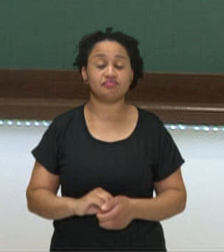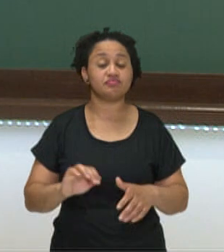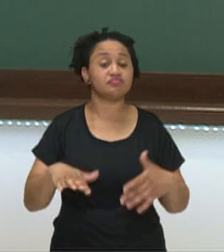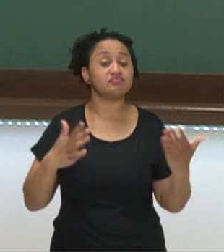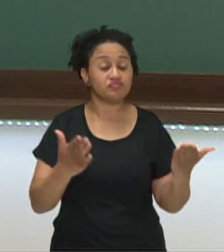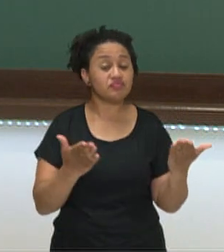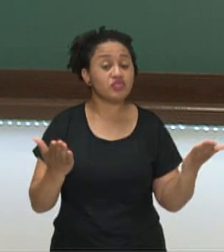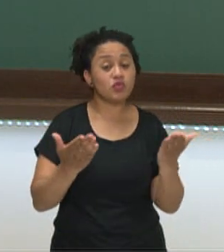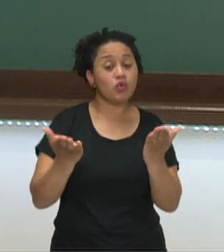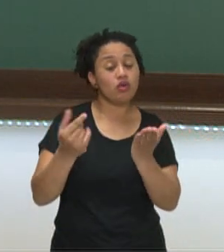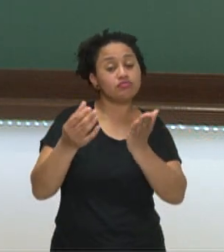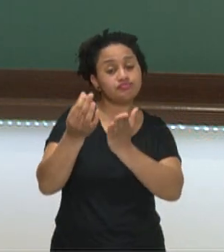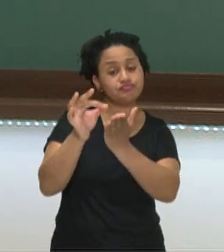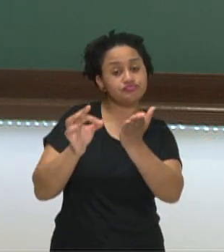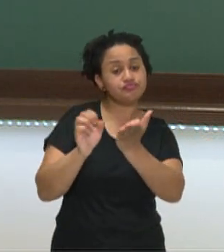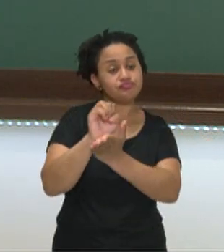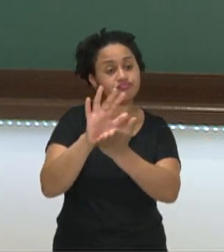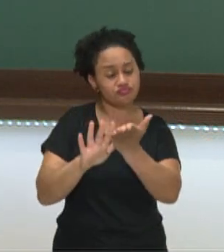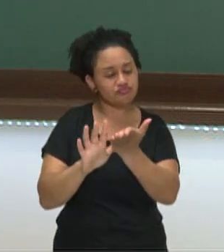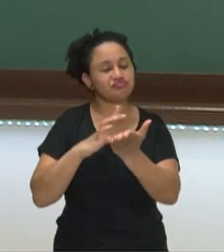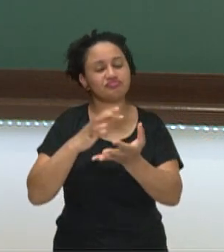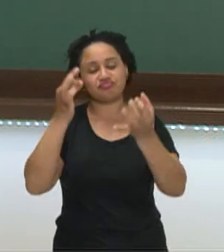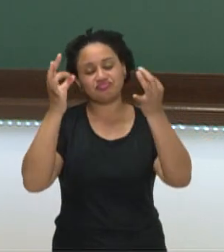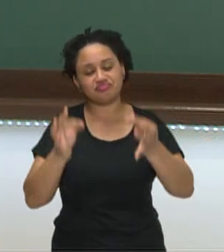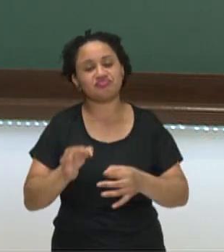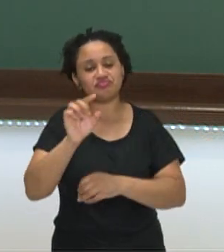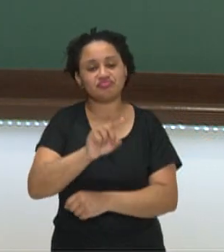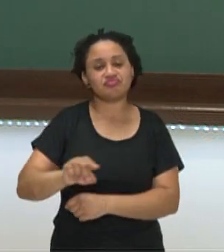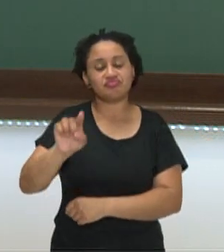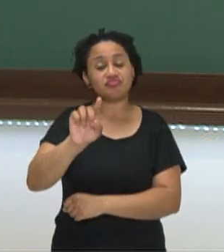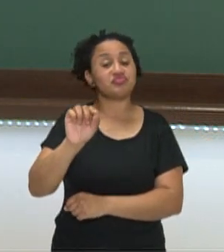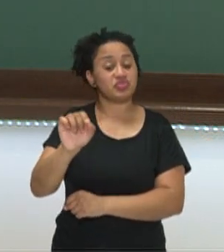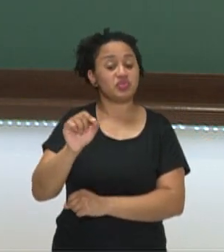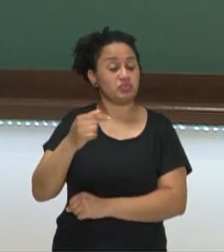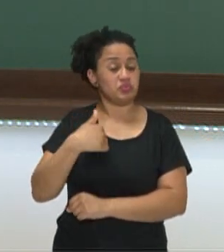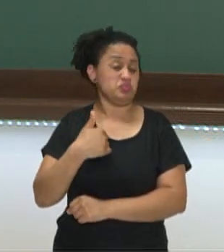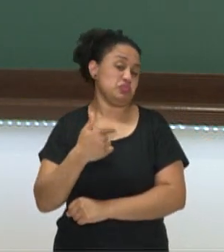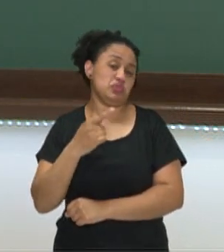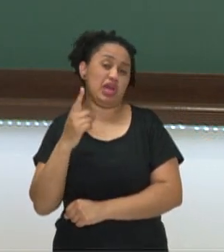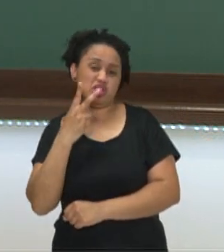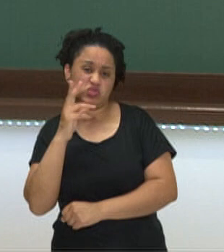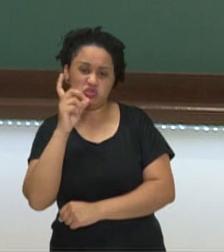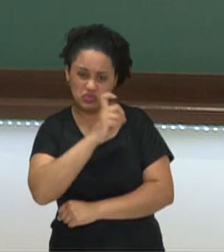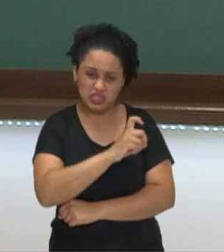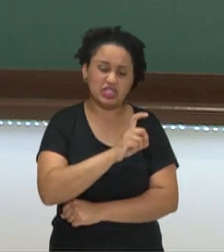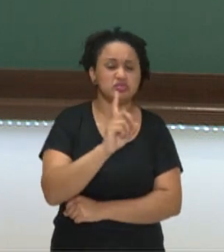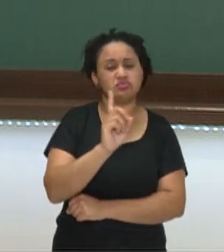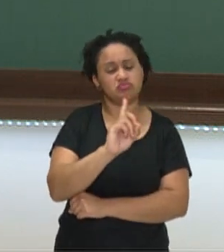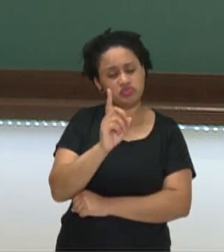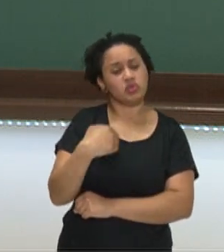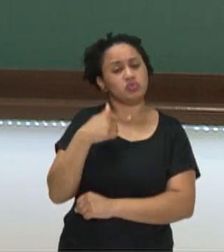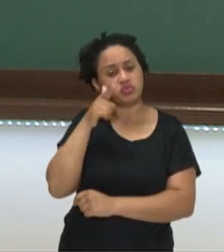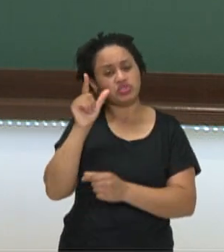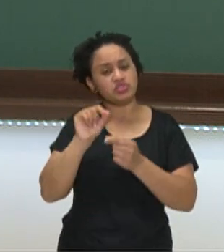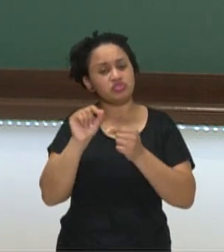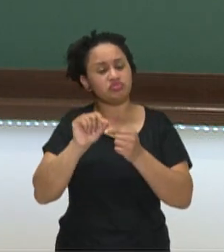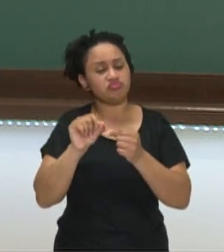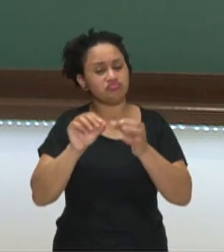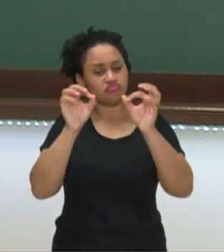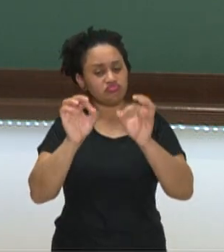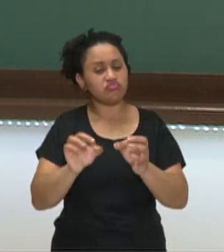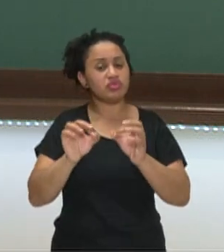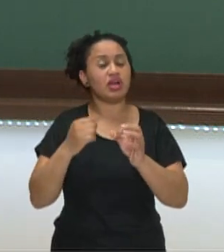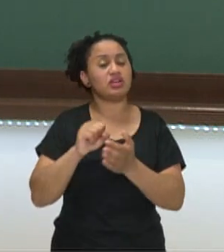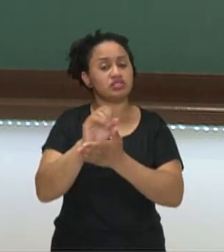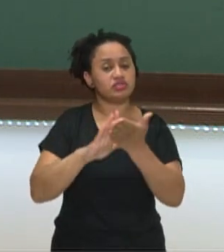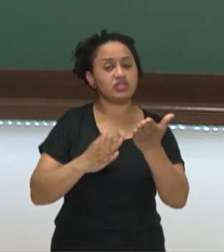Galera, vamos corrigir a nossa atividade. Tenho certeza que você não teve aí grandes dificuldades em realizar essa